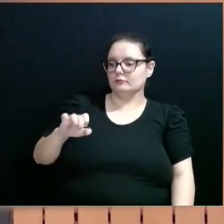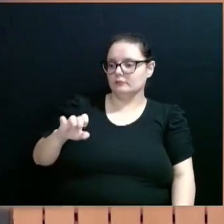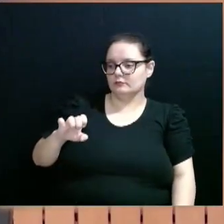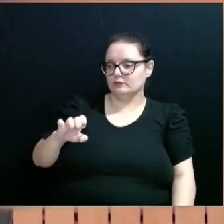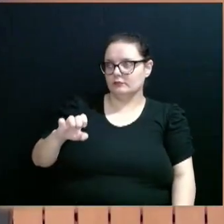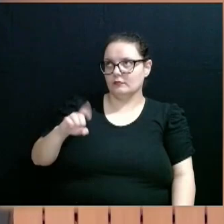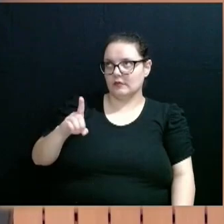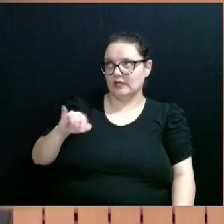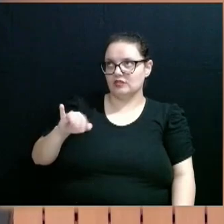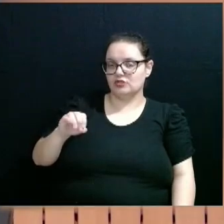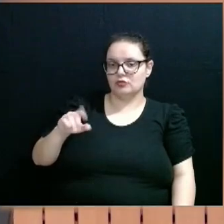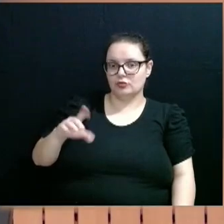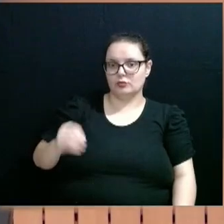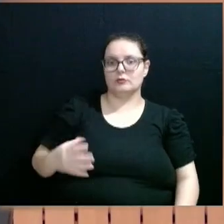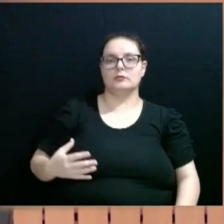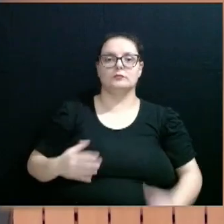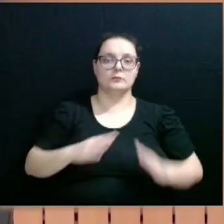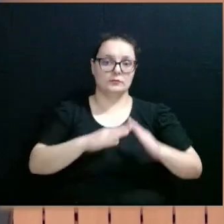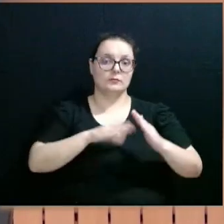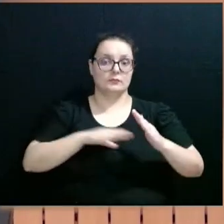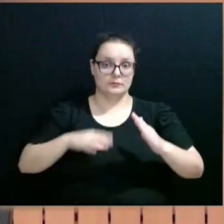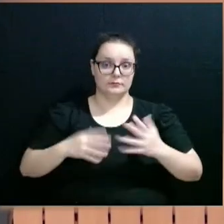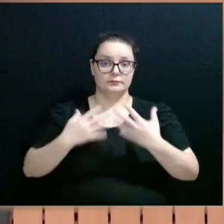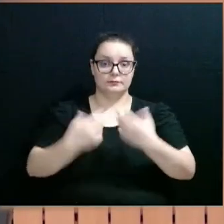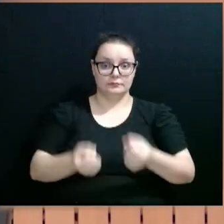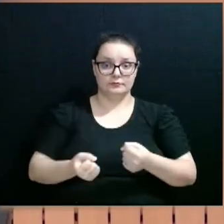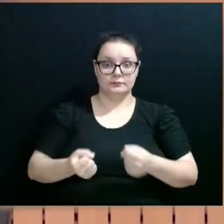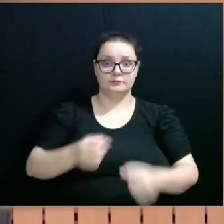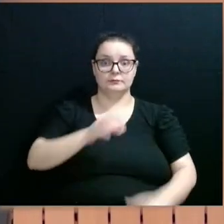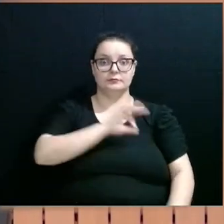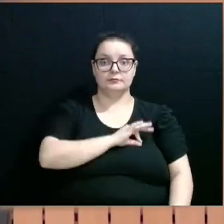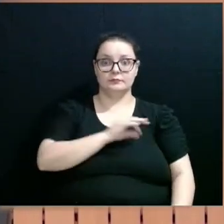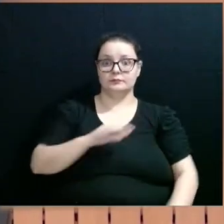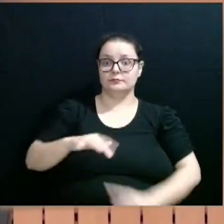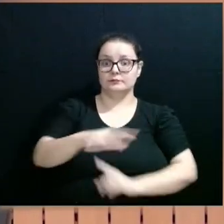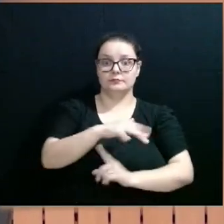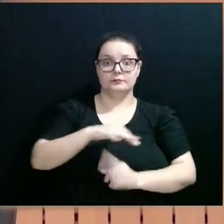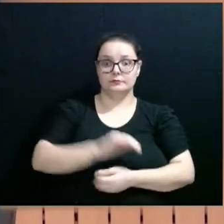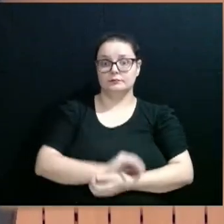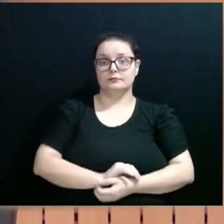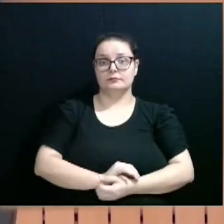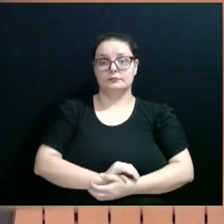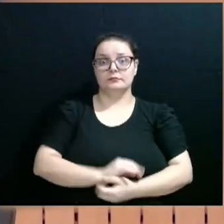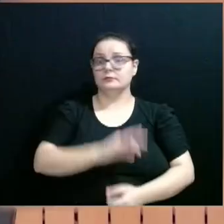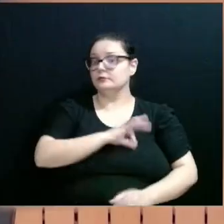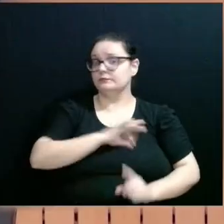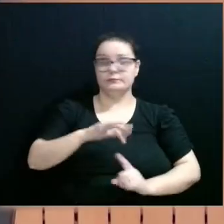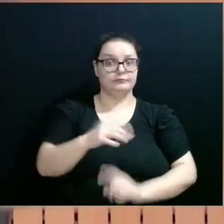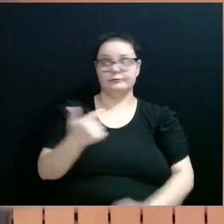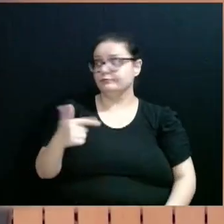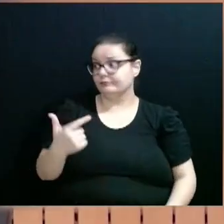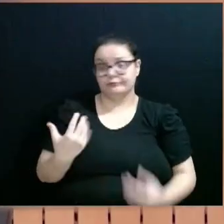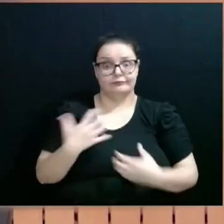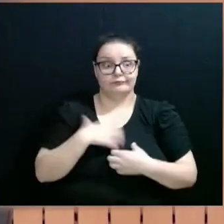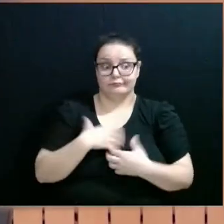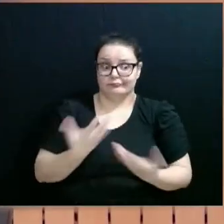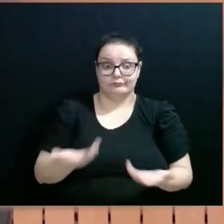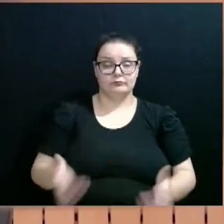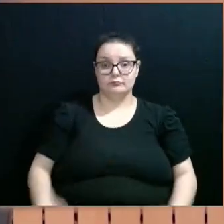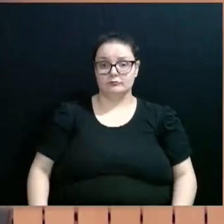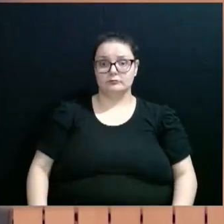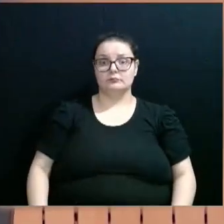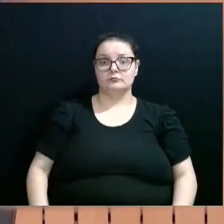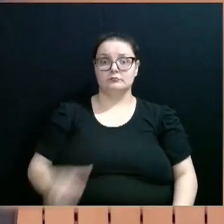animais da Polícia Ambiental, que a Polícia Ambiental também não tem condição. Nós temos aqui 11 viaturas